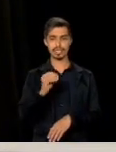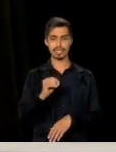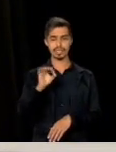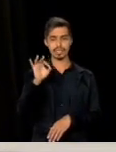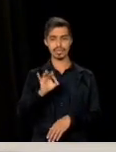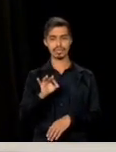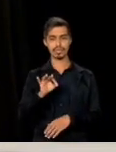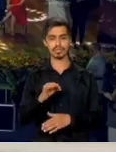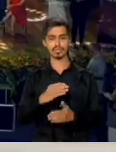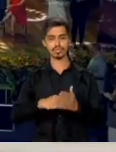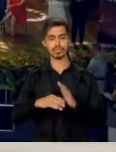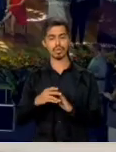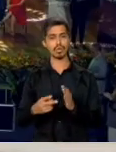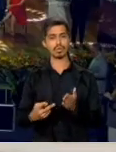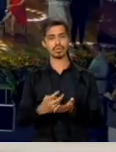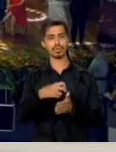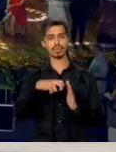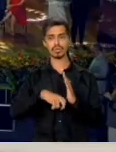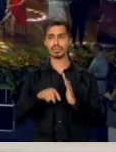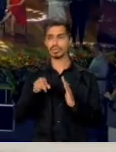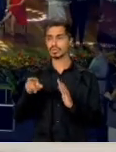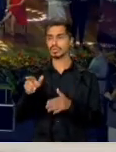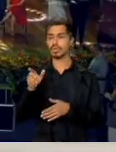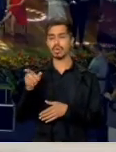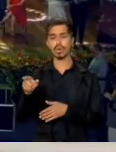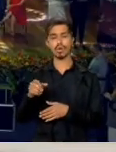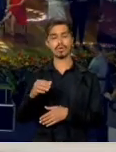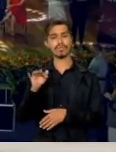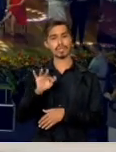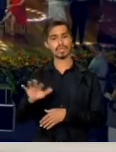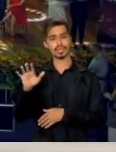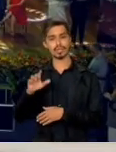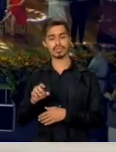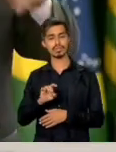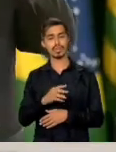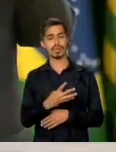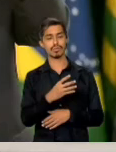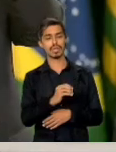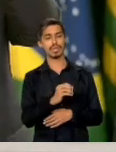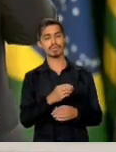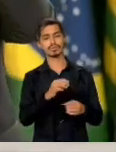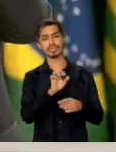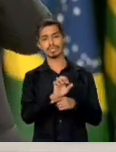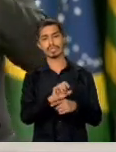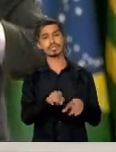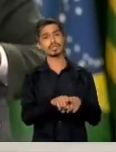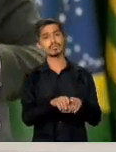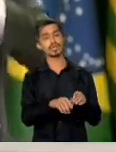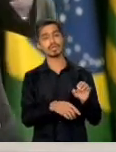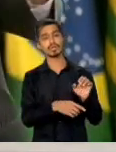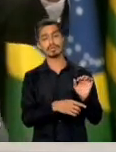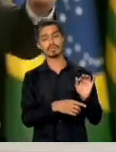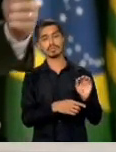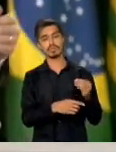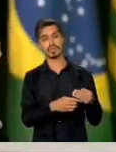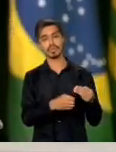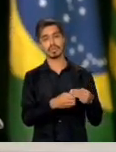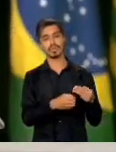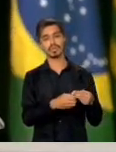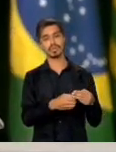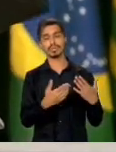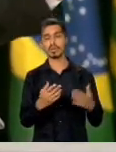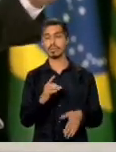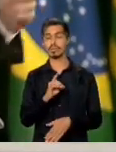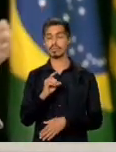do bolo tributário no governo federal, só 40% com estados e municípios. Então, o que é que Brasília tem que